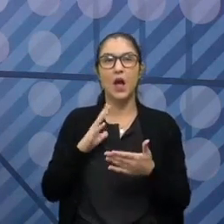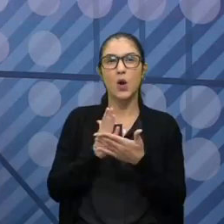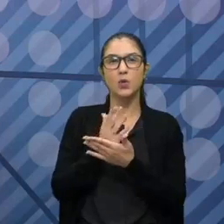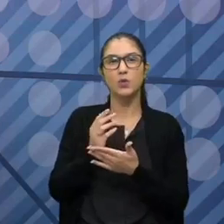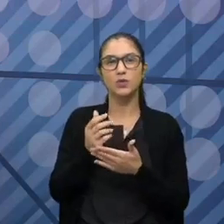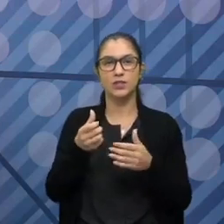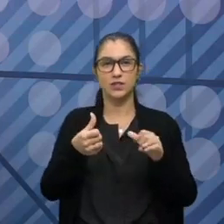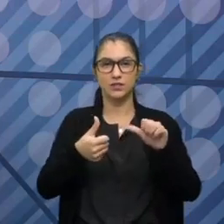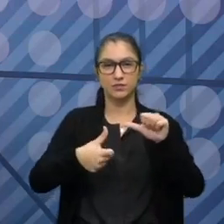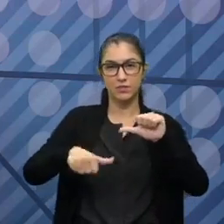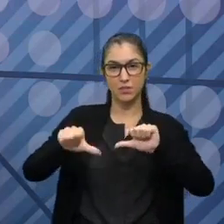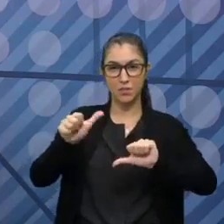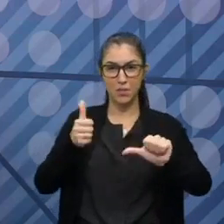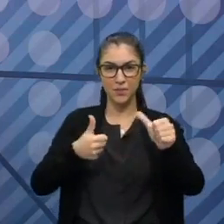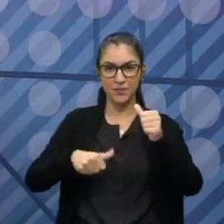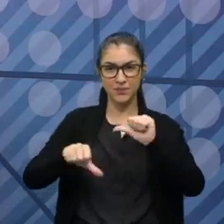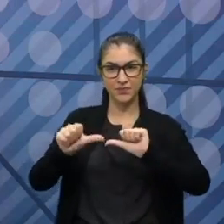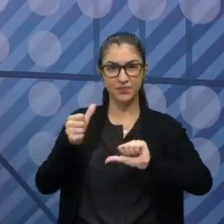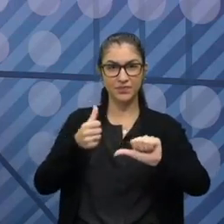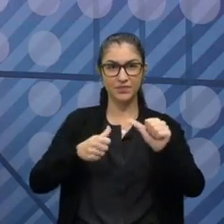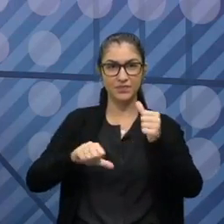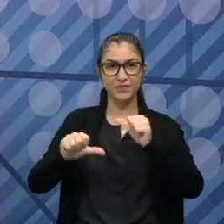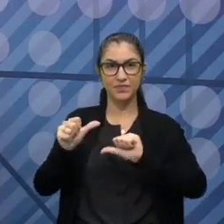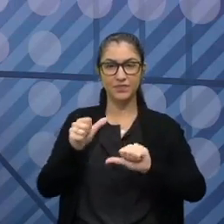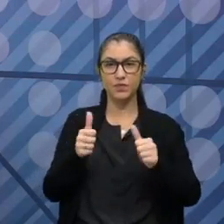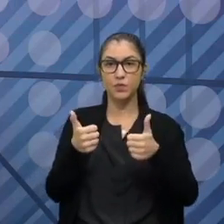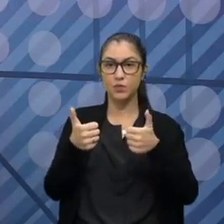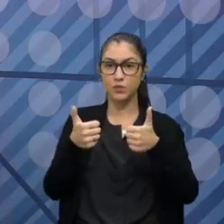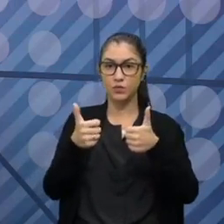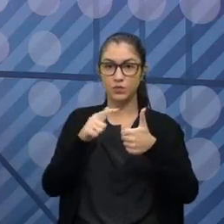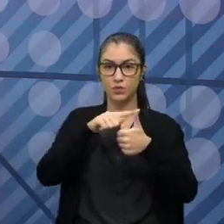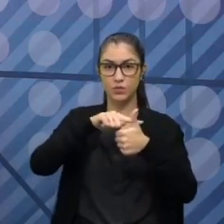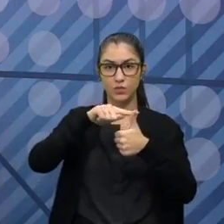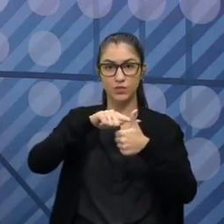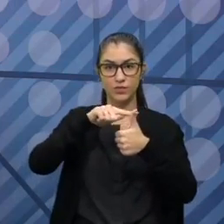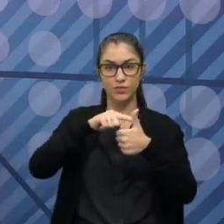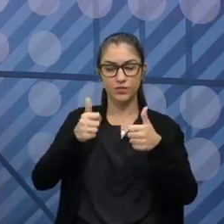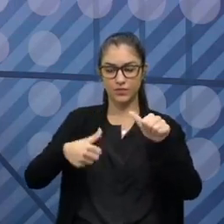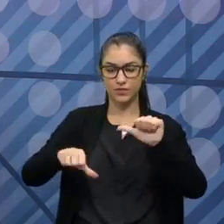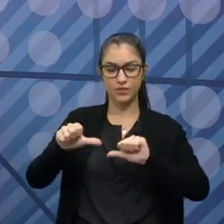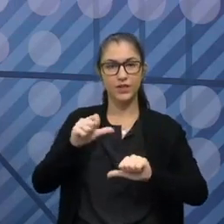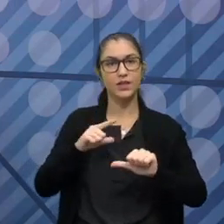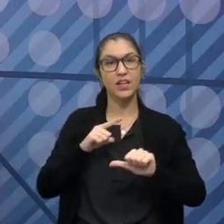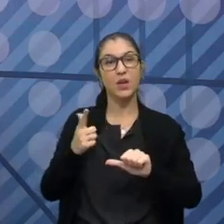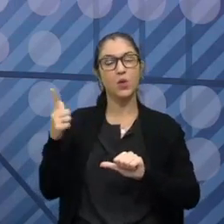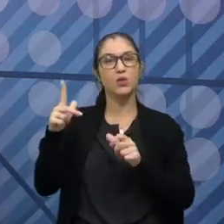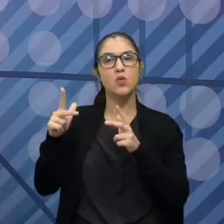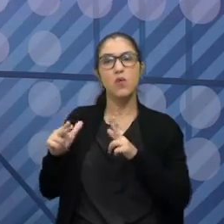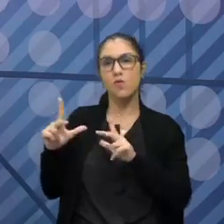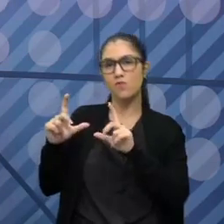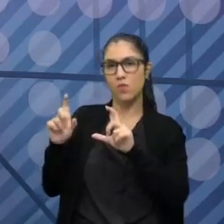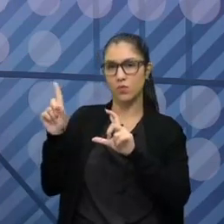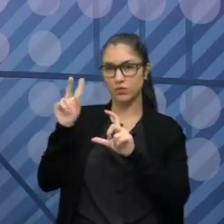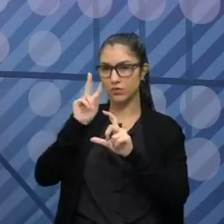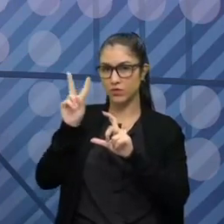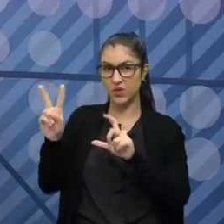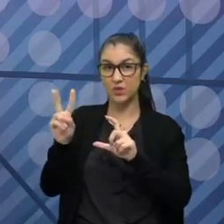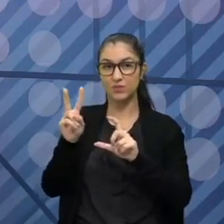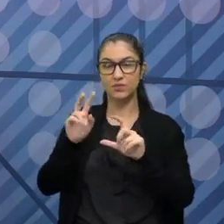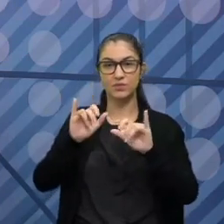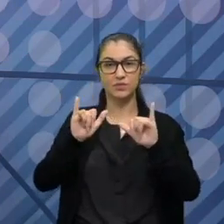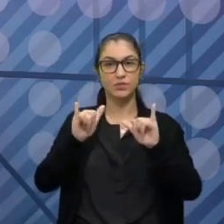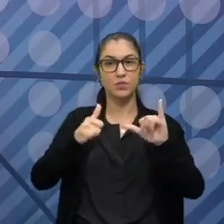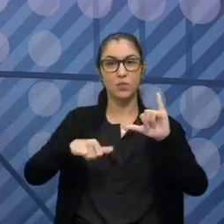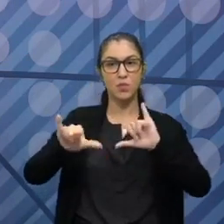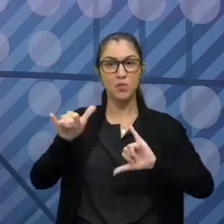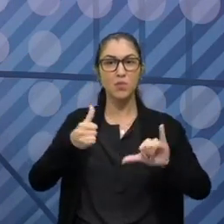pouquinho de diferença. Este sinal assim de química só com o dedão, ó. E tem igual a imagem de vocês aí com o dedinho em